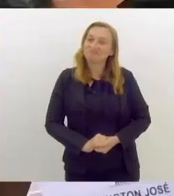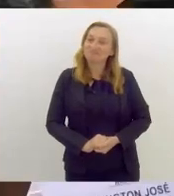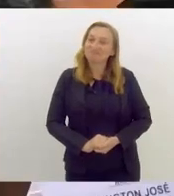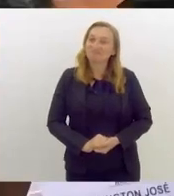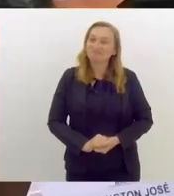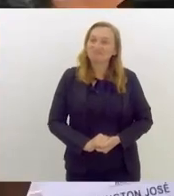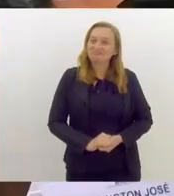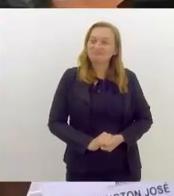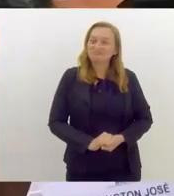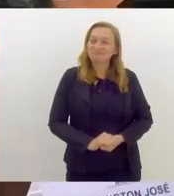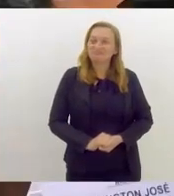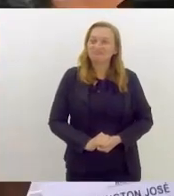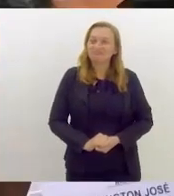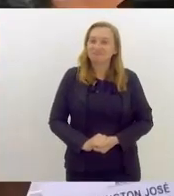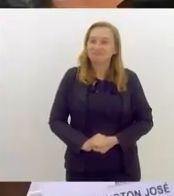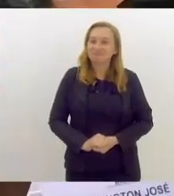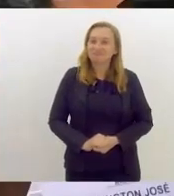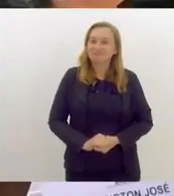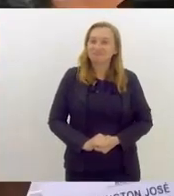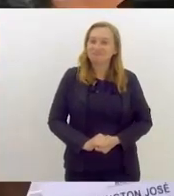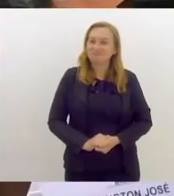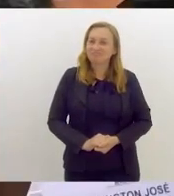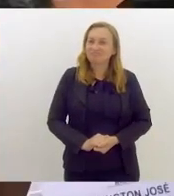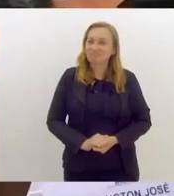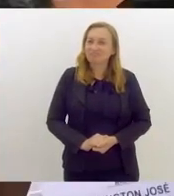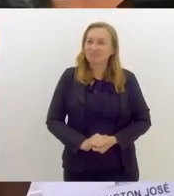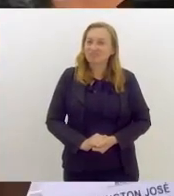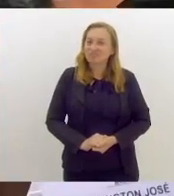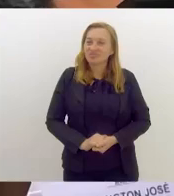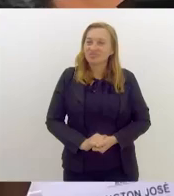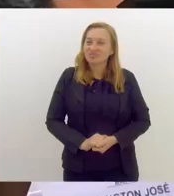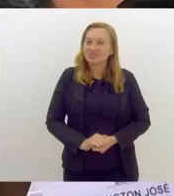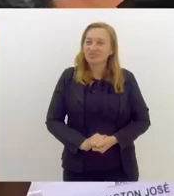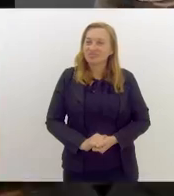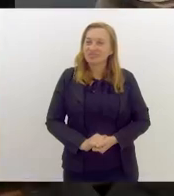pela pela forma